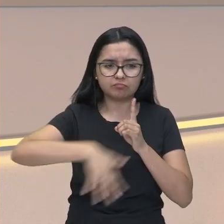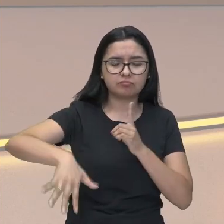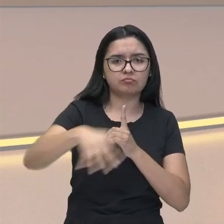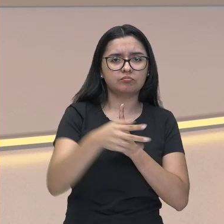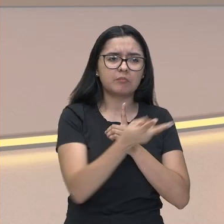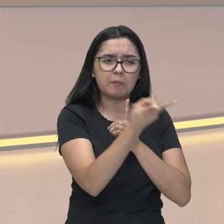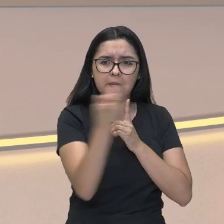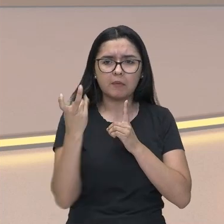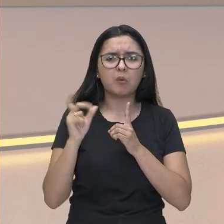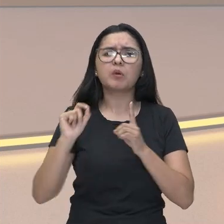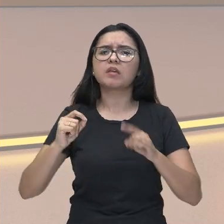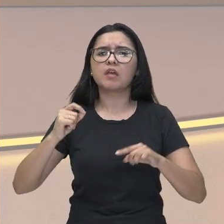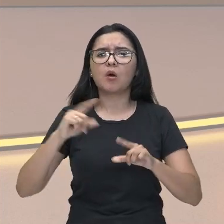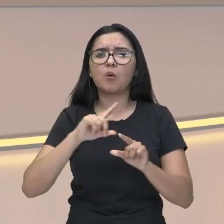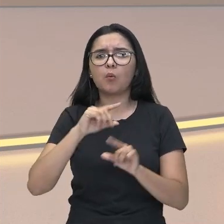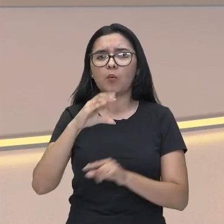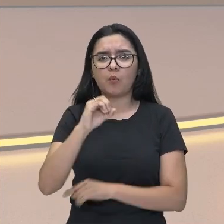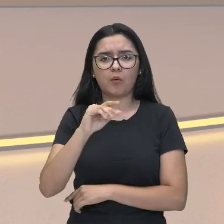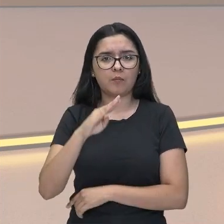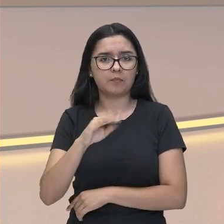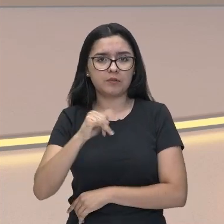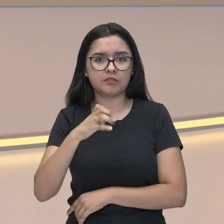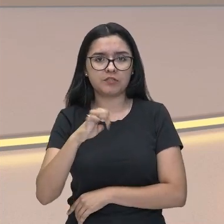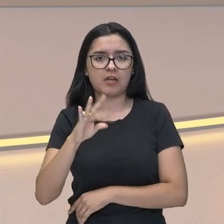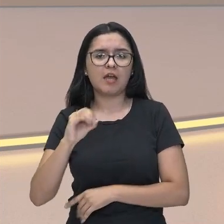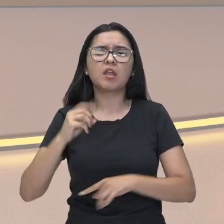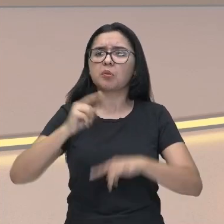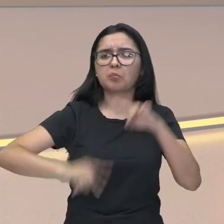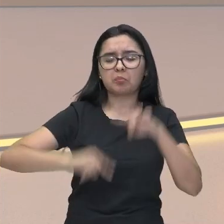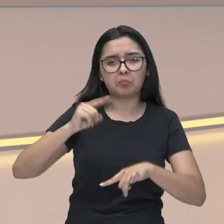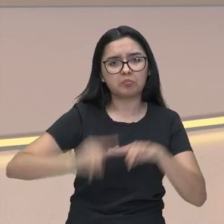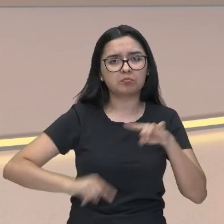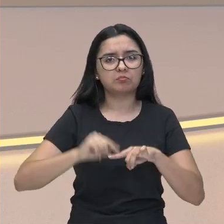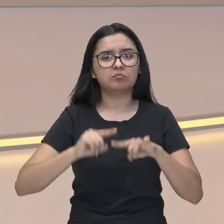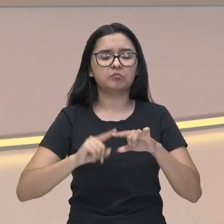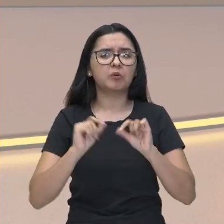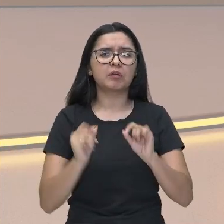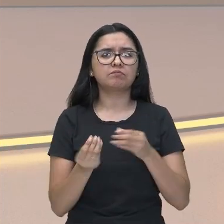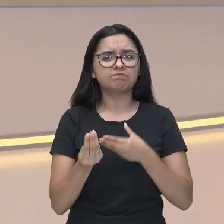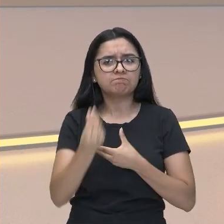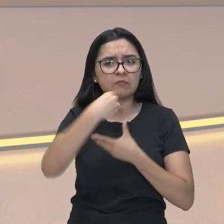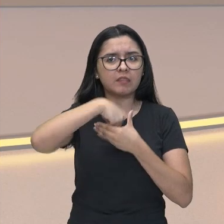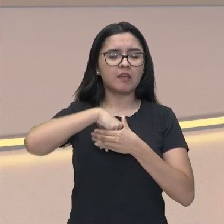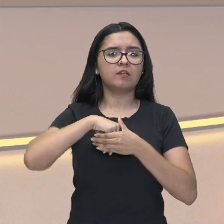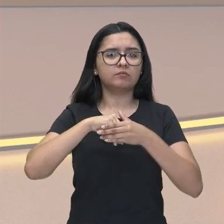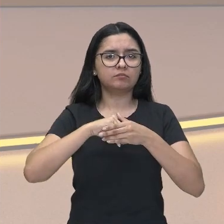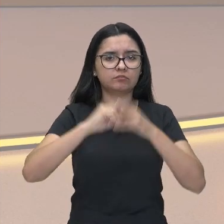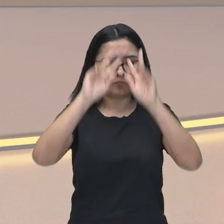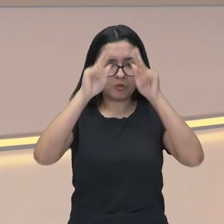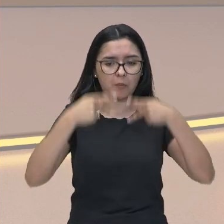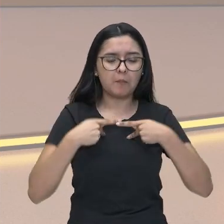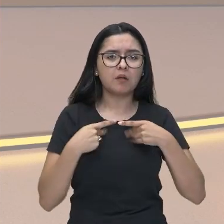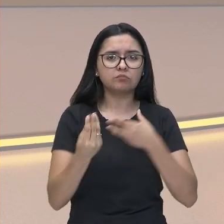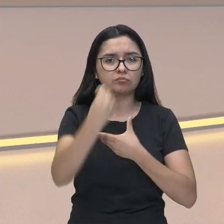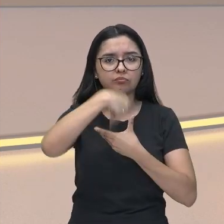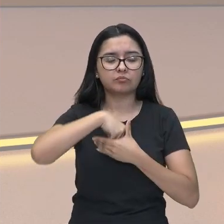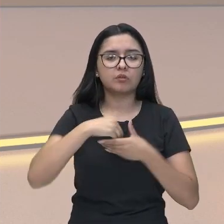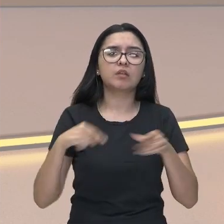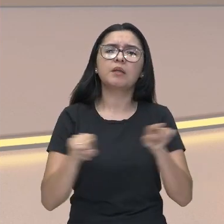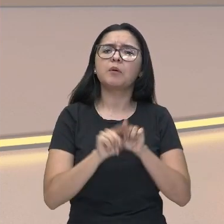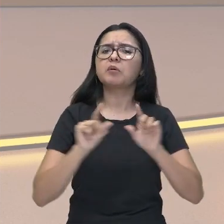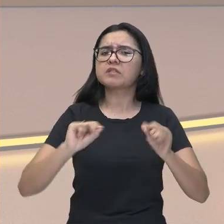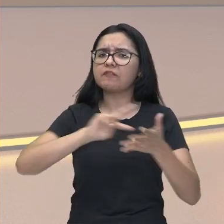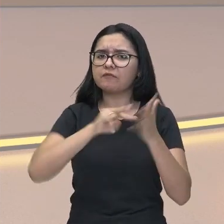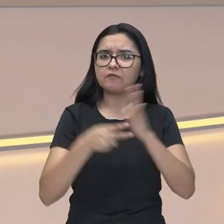que é um objeto? O que é uma subjetividade, aquilo que está dentro da pessoa? O que é o corpo